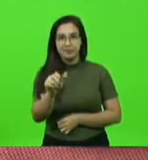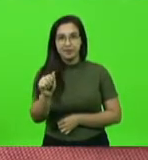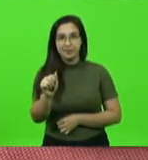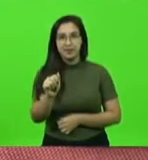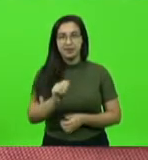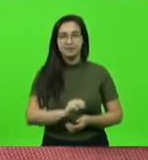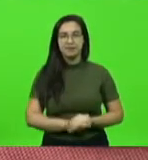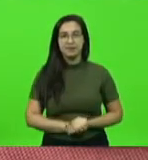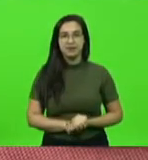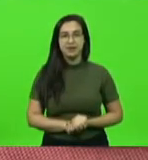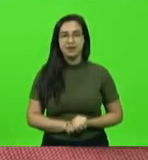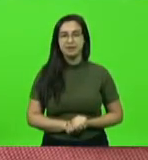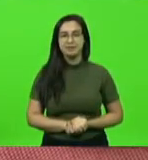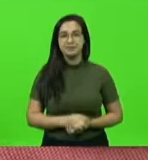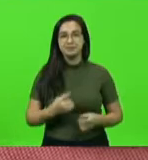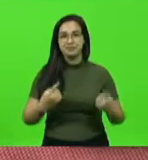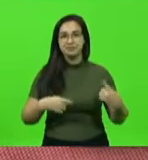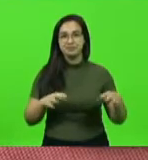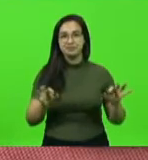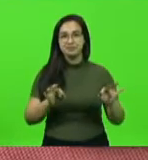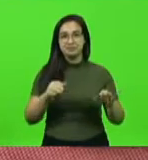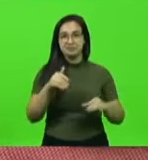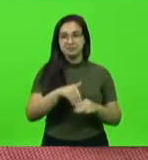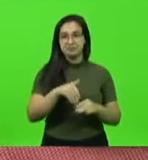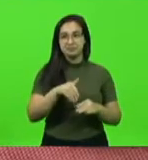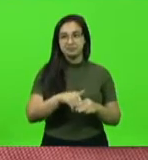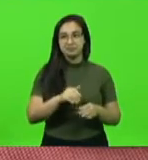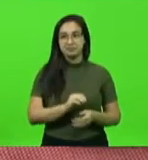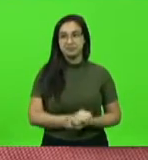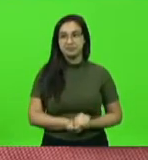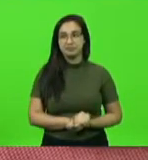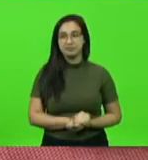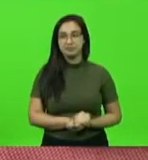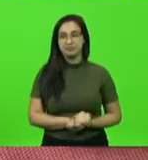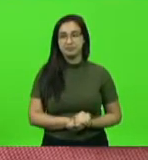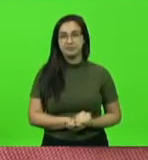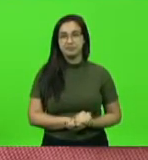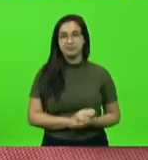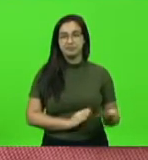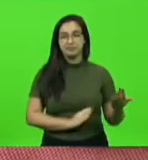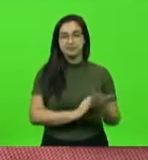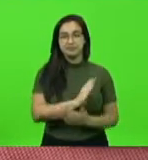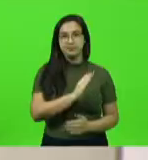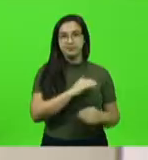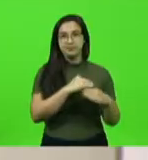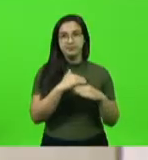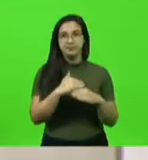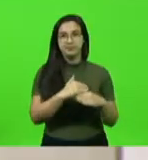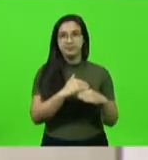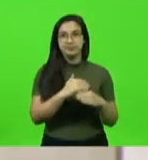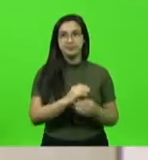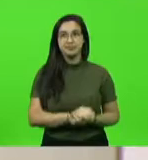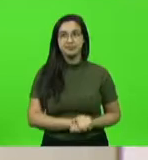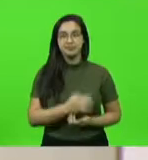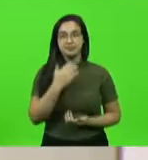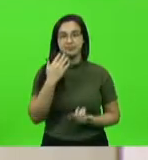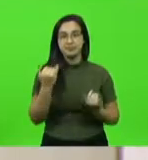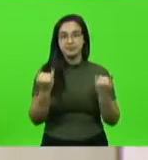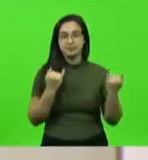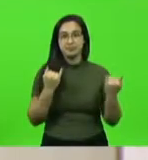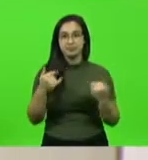discutir, em votação. Deputados que aprovam, permaneçam como se encontra. Aprovado por unanimidade. Pedido de